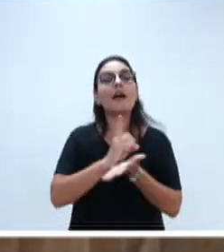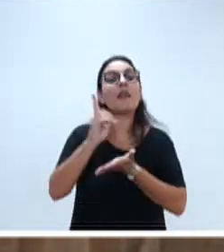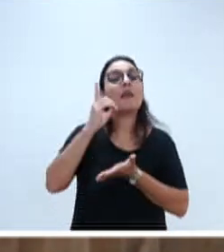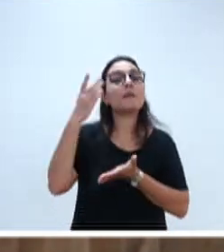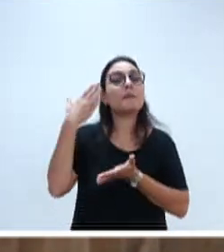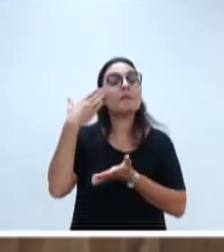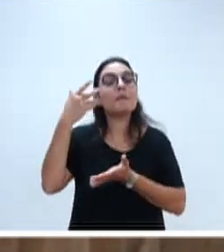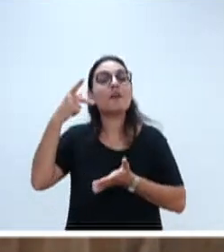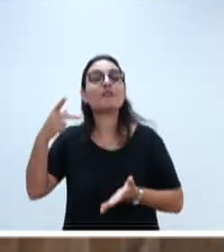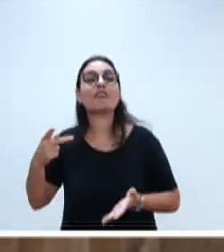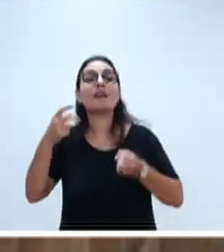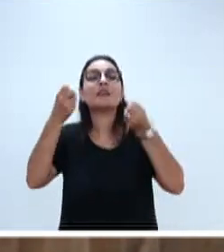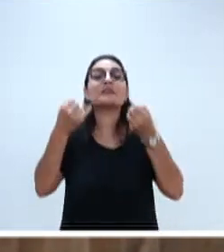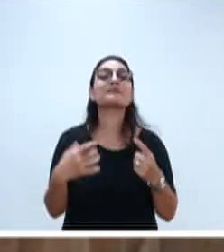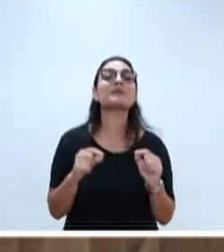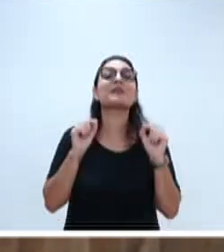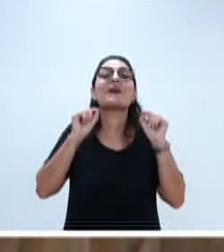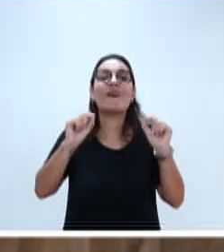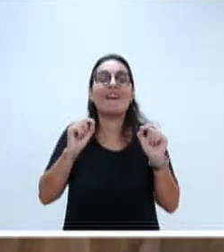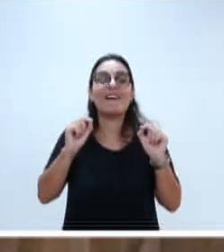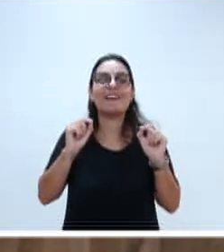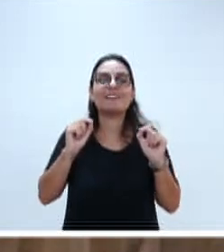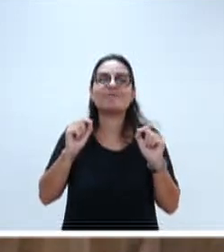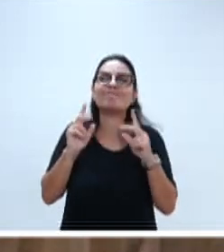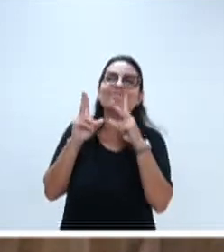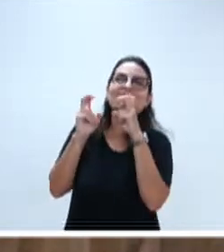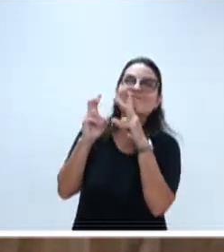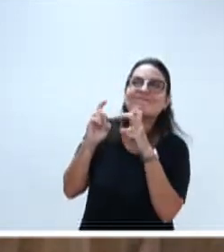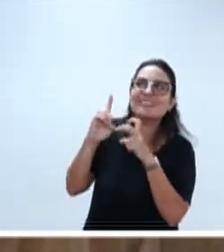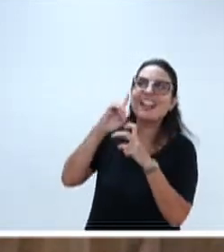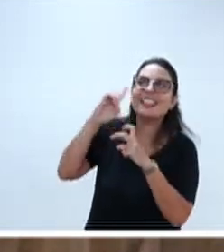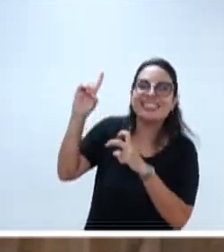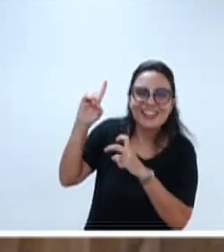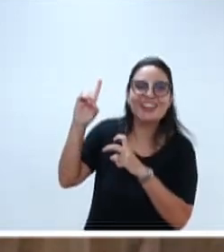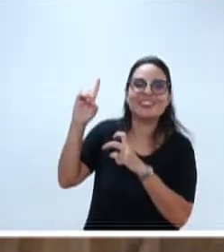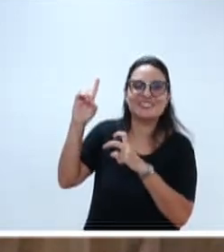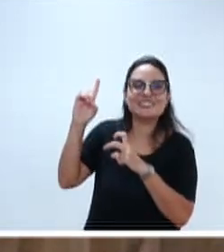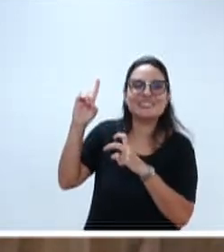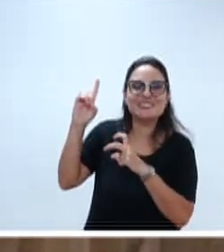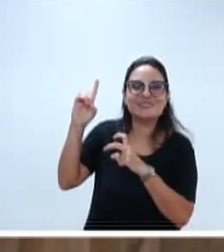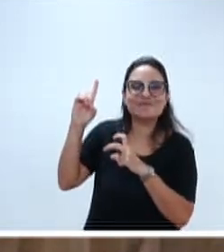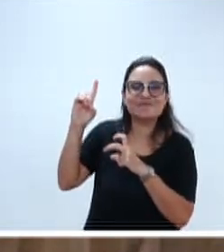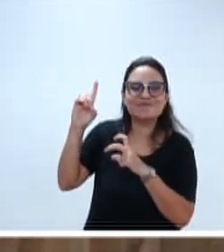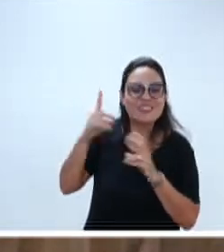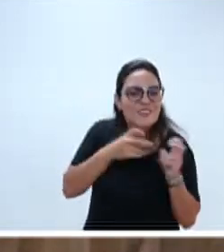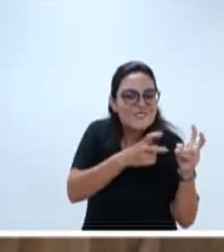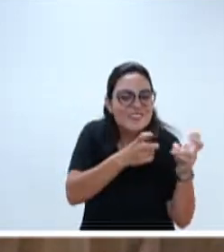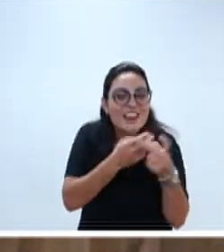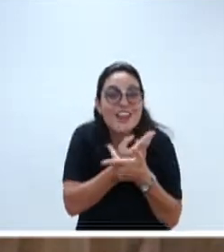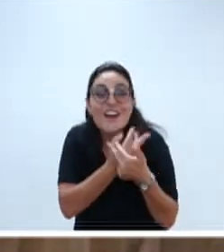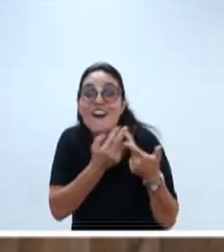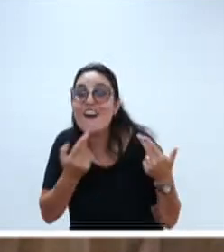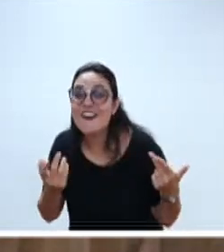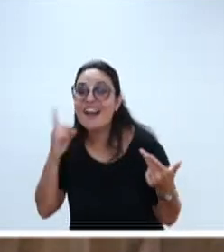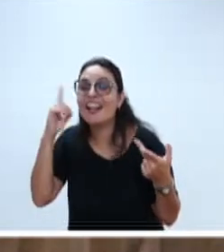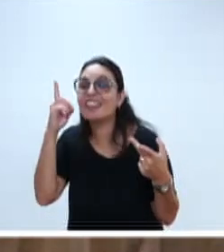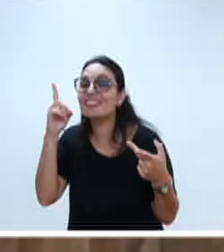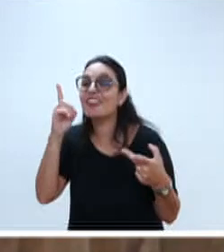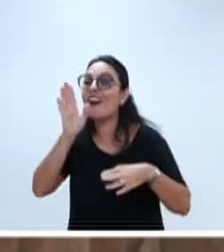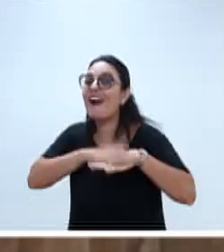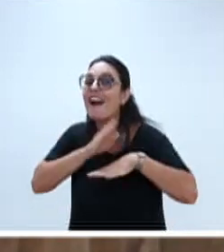caminhos, ele endireitará as tuas veredas. A tua vida é um milagre, tua família é um